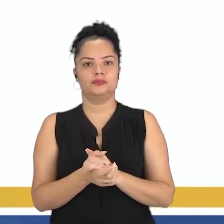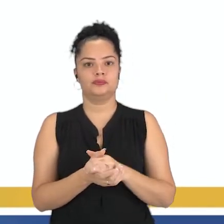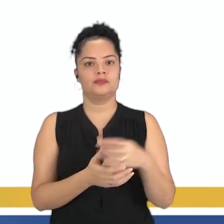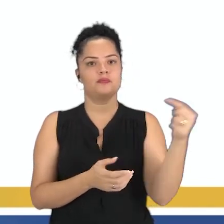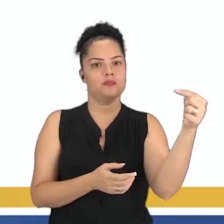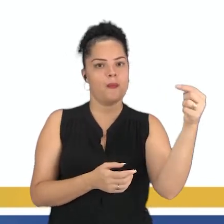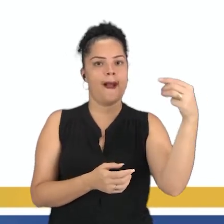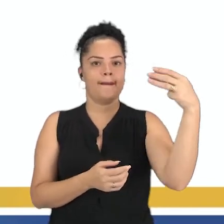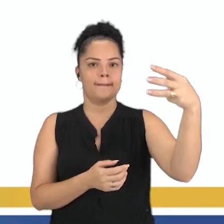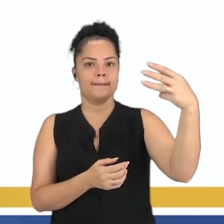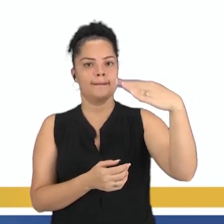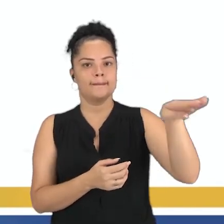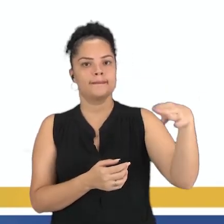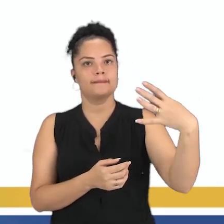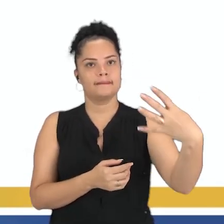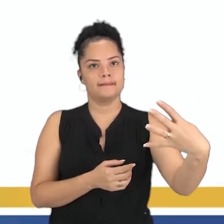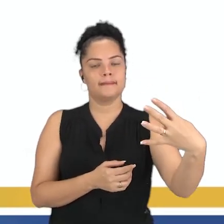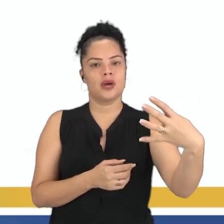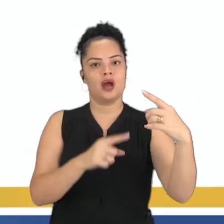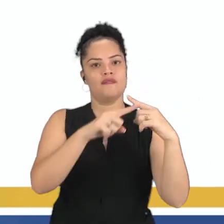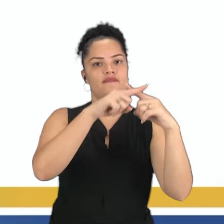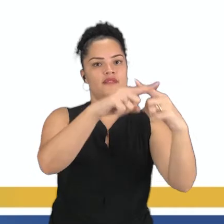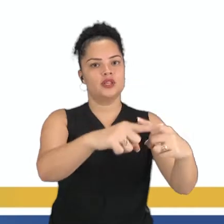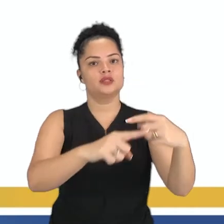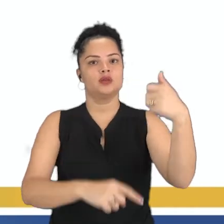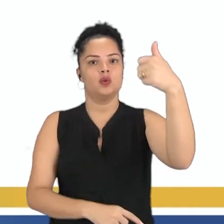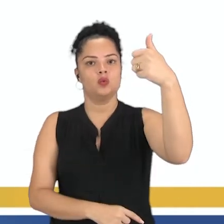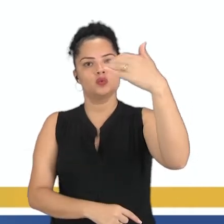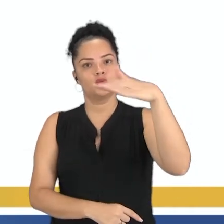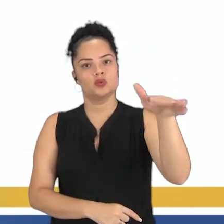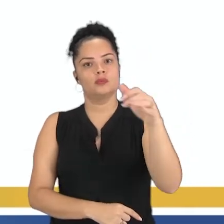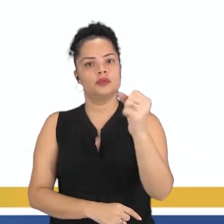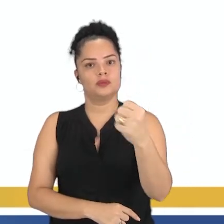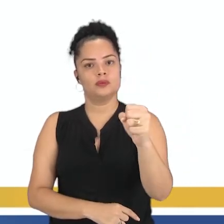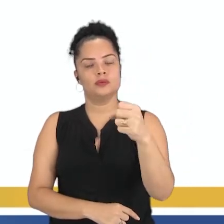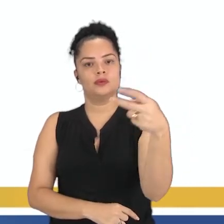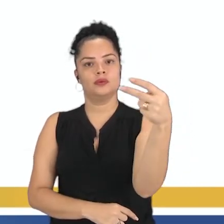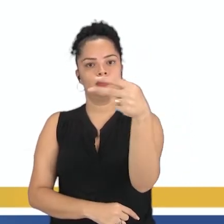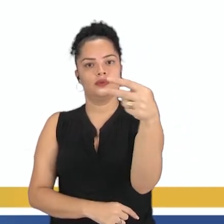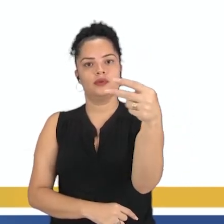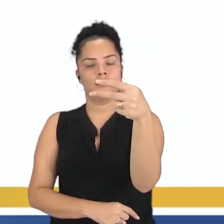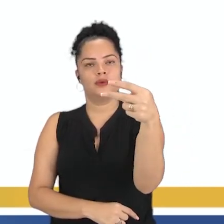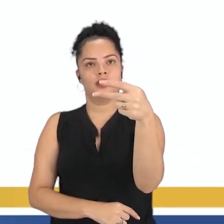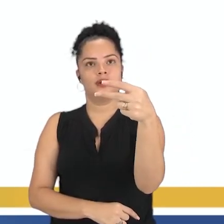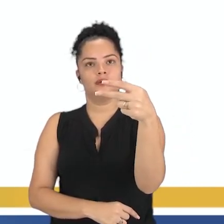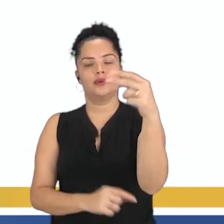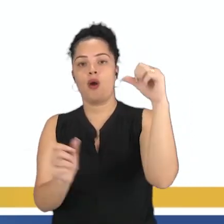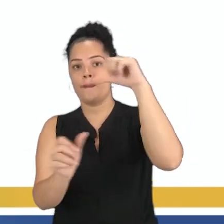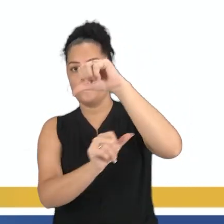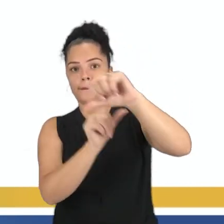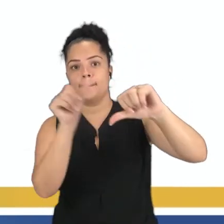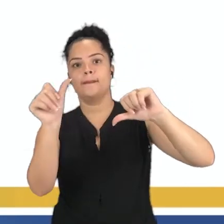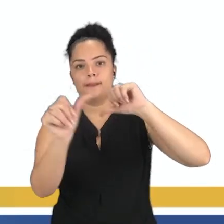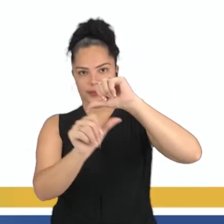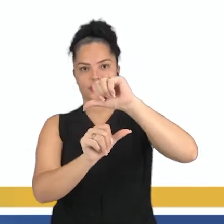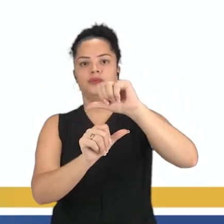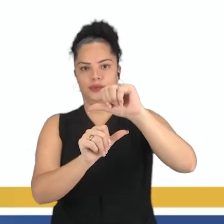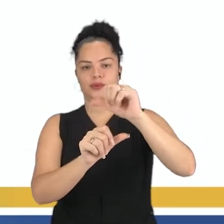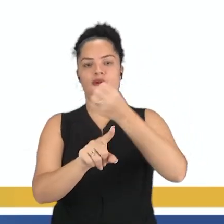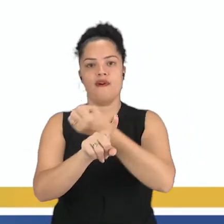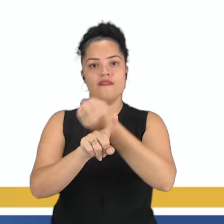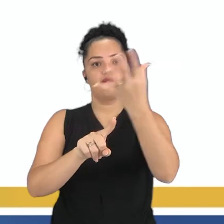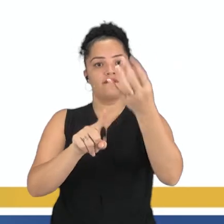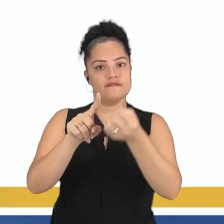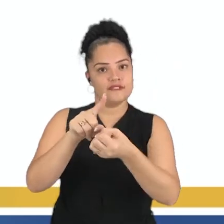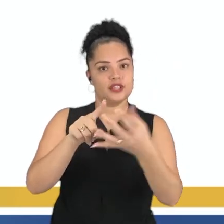fração, multiplicada pelo inverso da segunda, que é 1 sobre 8. Transformei a minha divisão num produto de